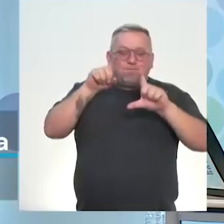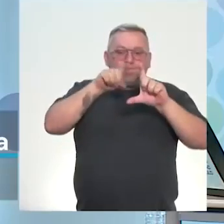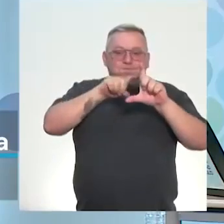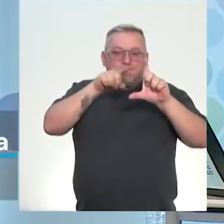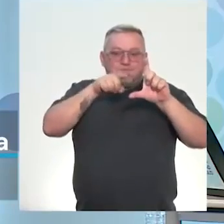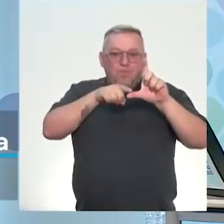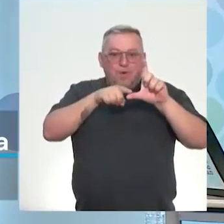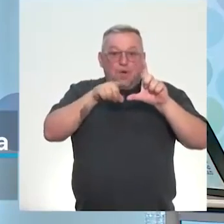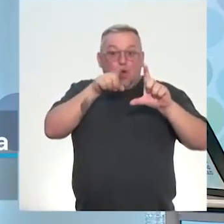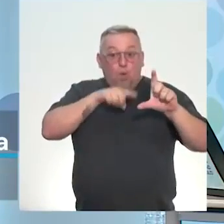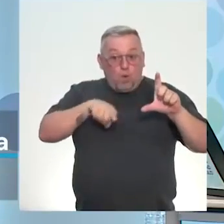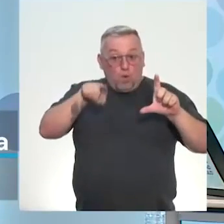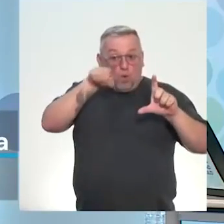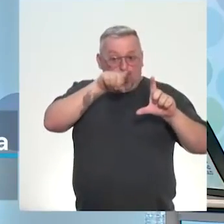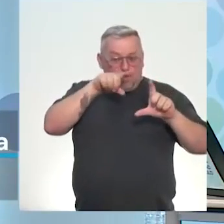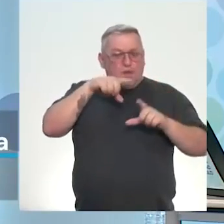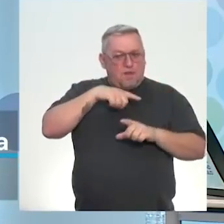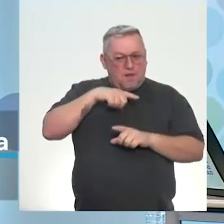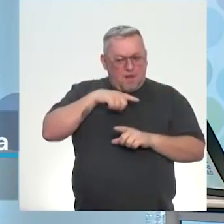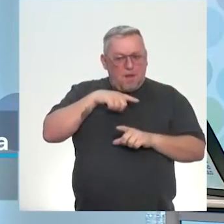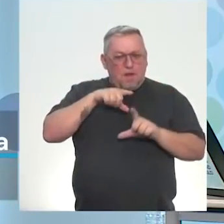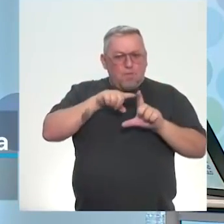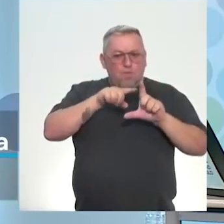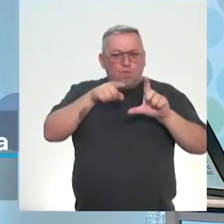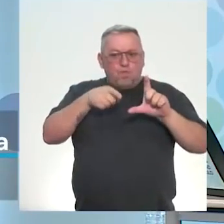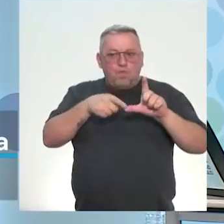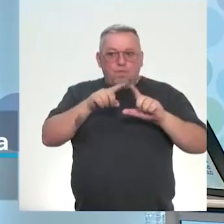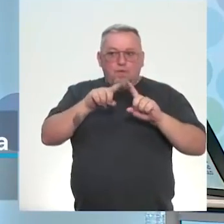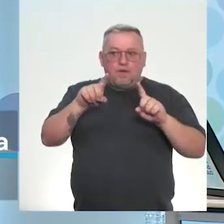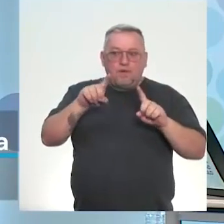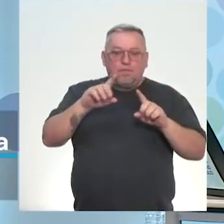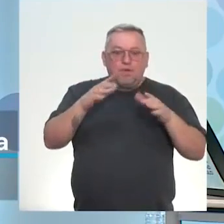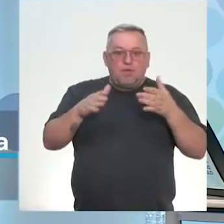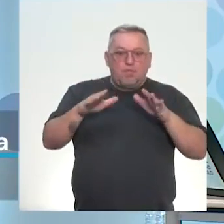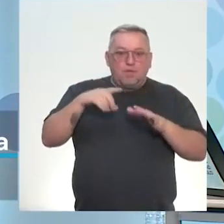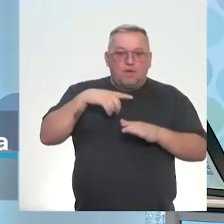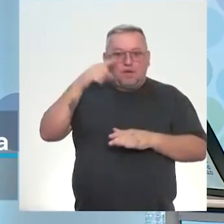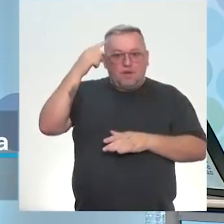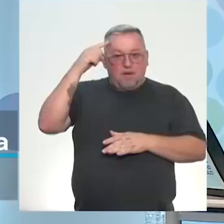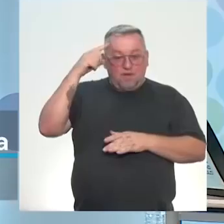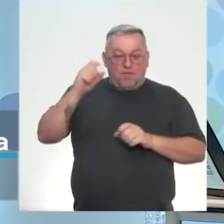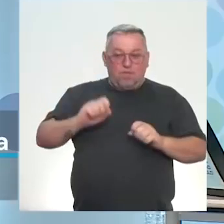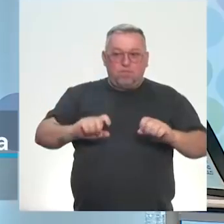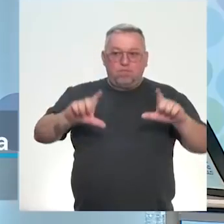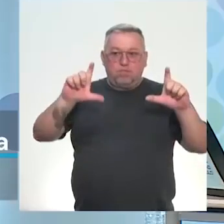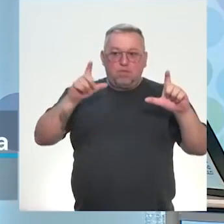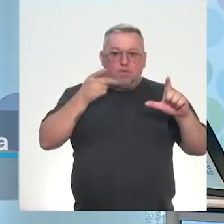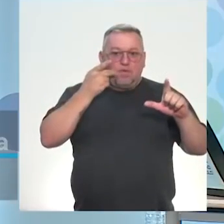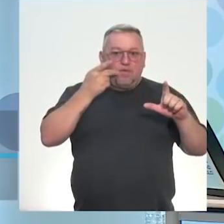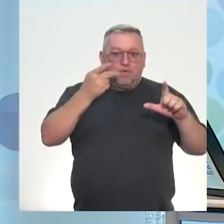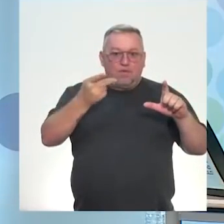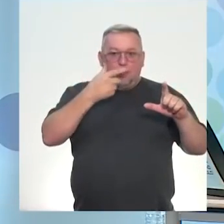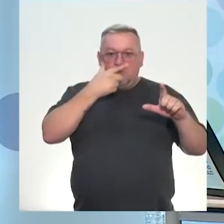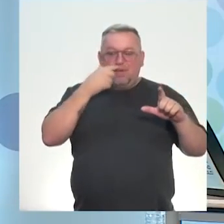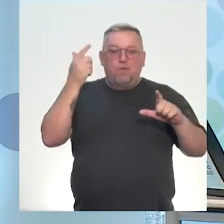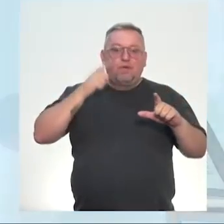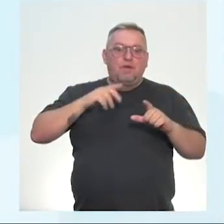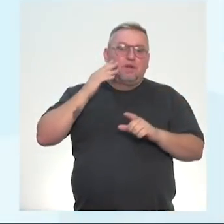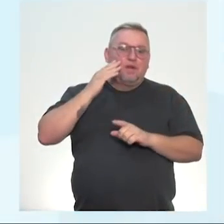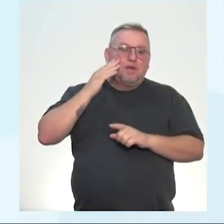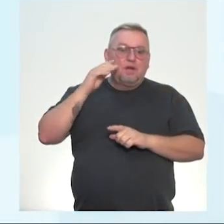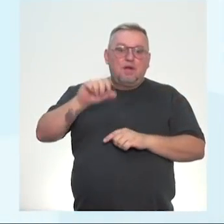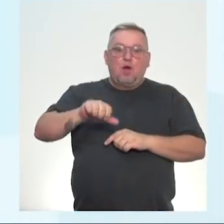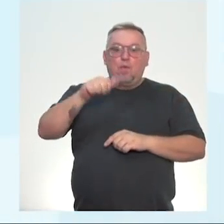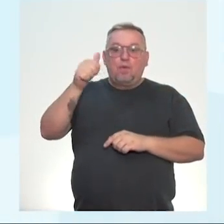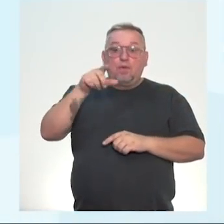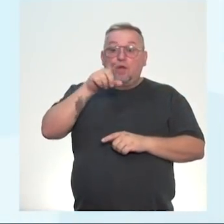Não que o círculo não tenha ângulo, né? Mas seria mais ou menos essa ideia. Eu vou colocar algumas imagens para vocês entenderem. Então, a